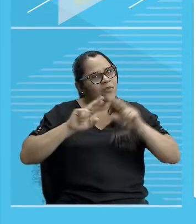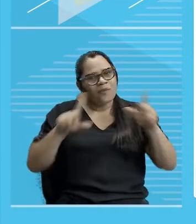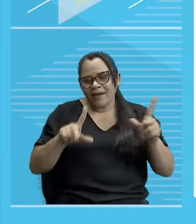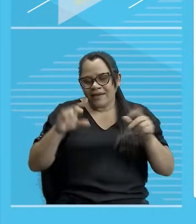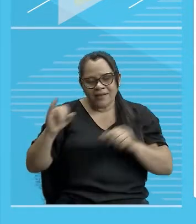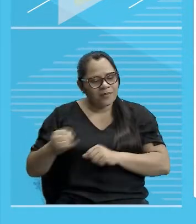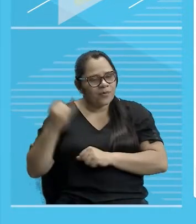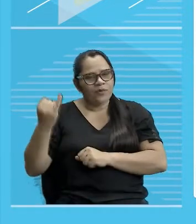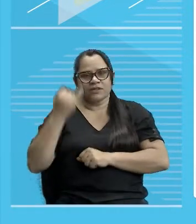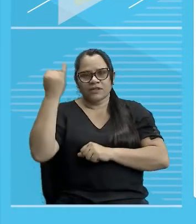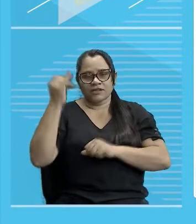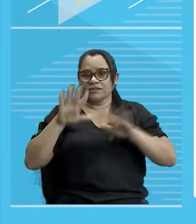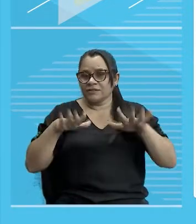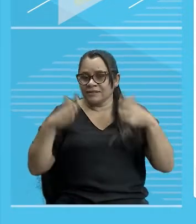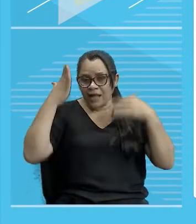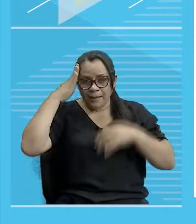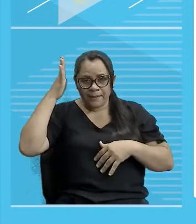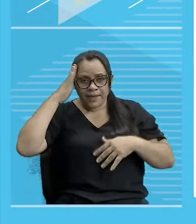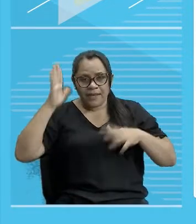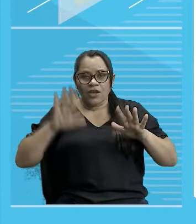a importância então